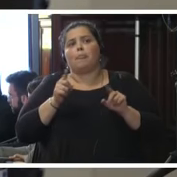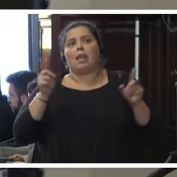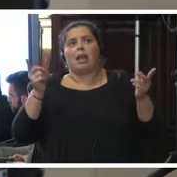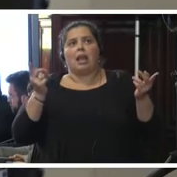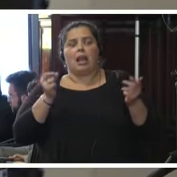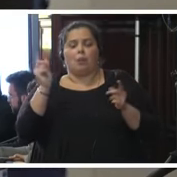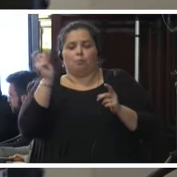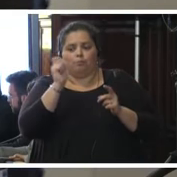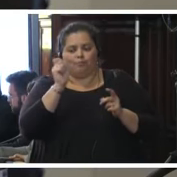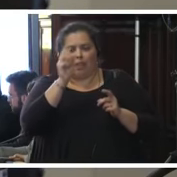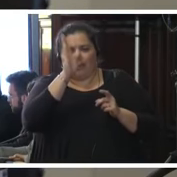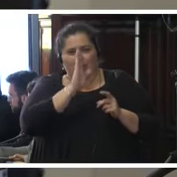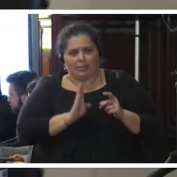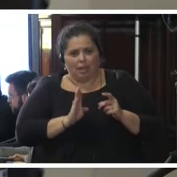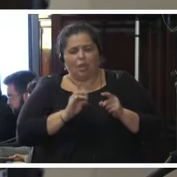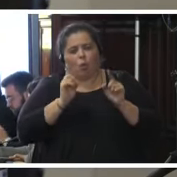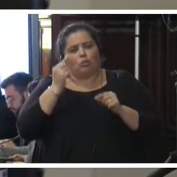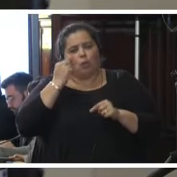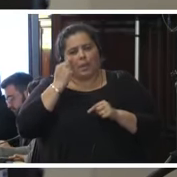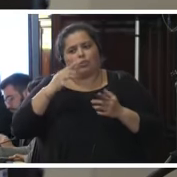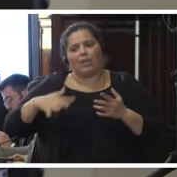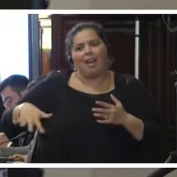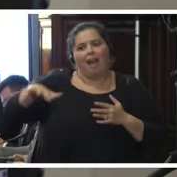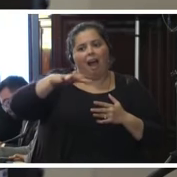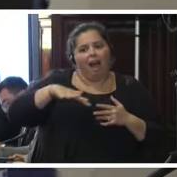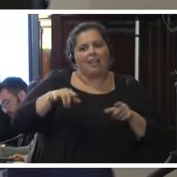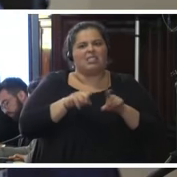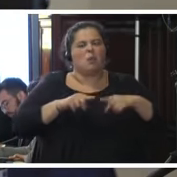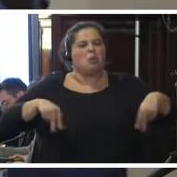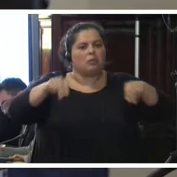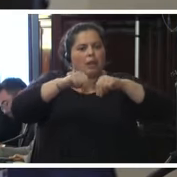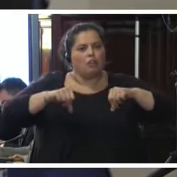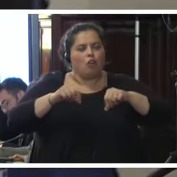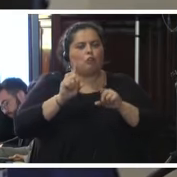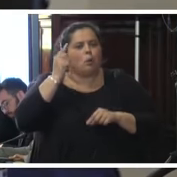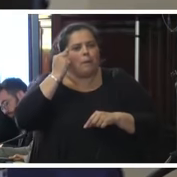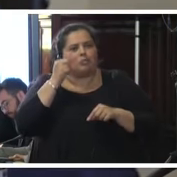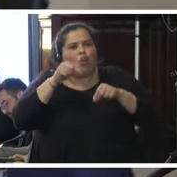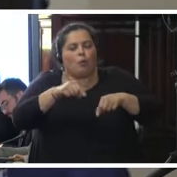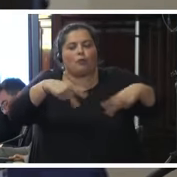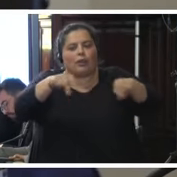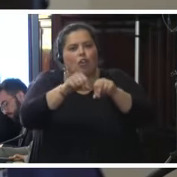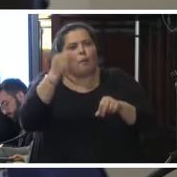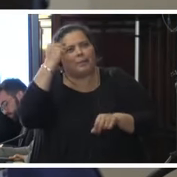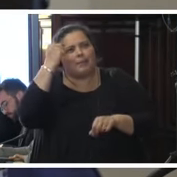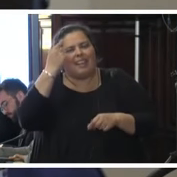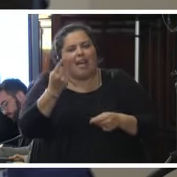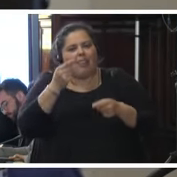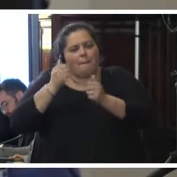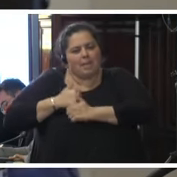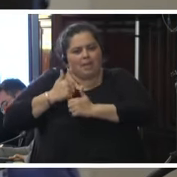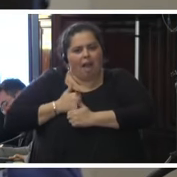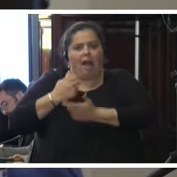são territórios e pensamos com uma mentalidade militar, é que é possível esse tipo de